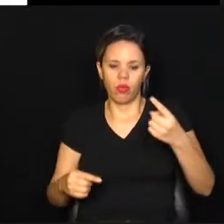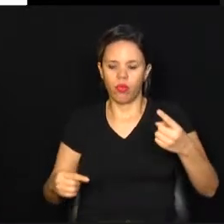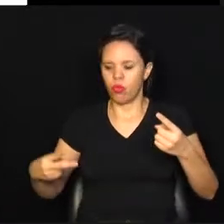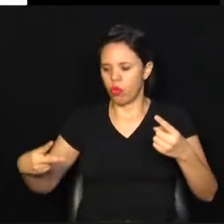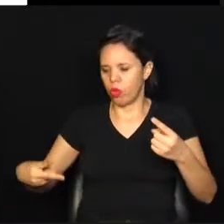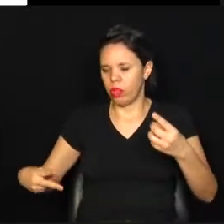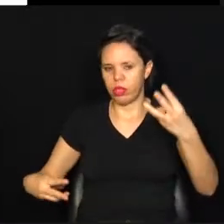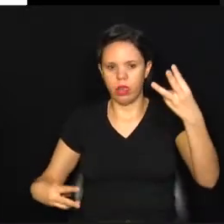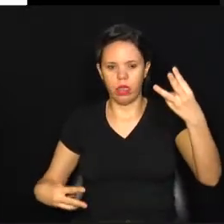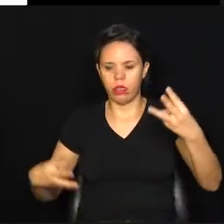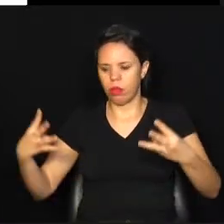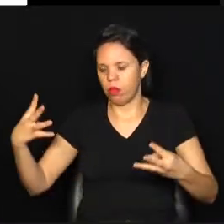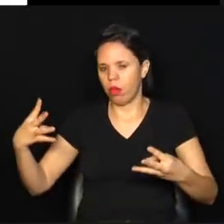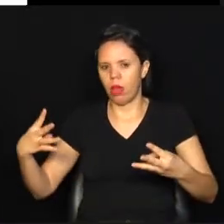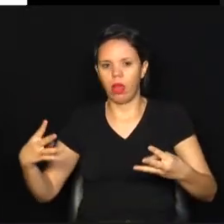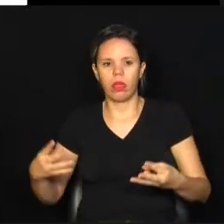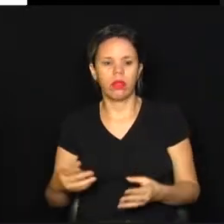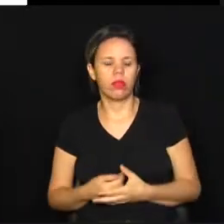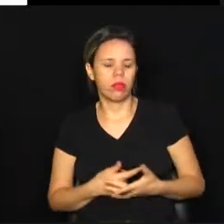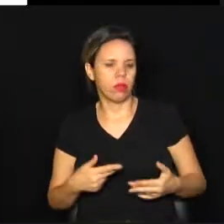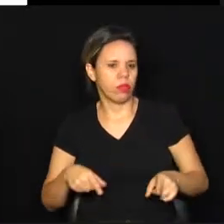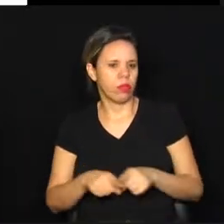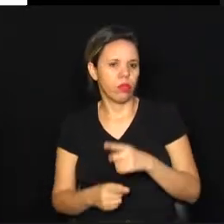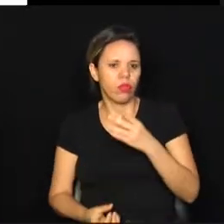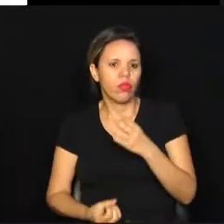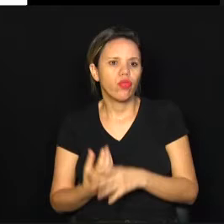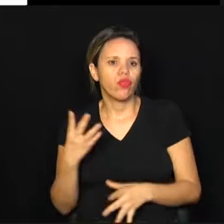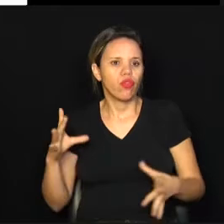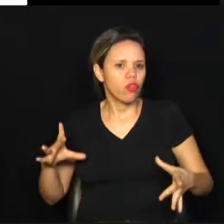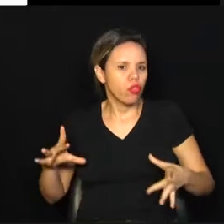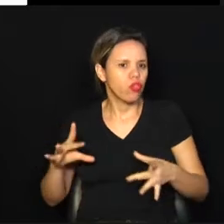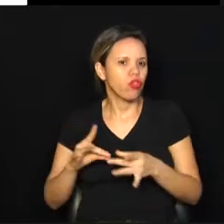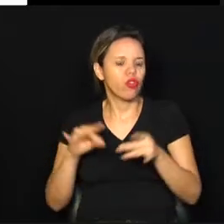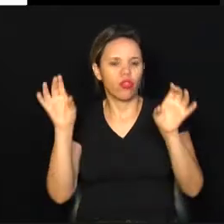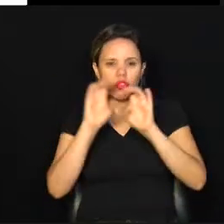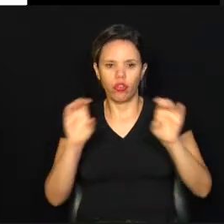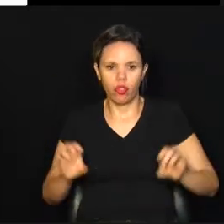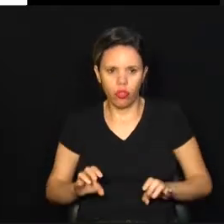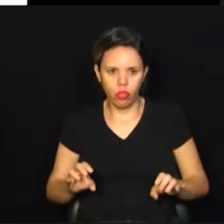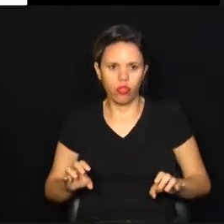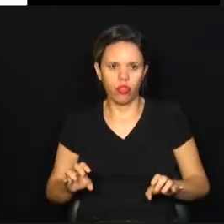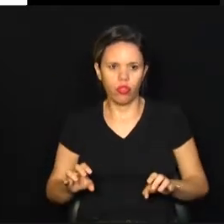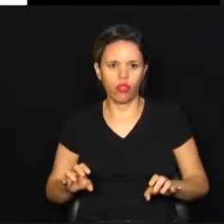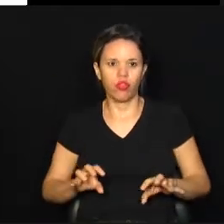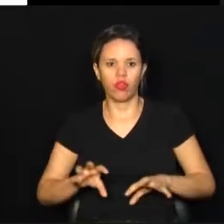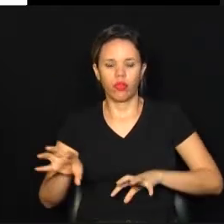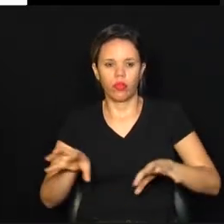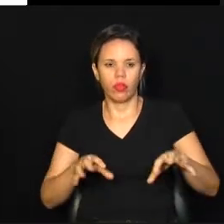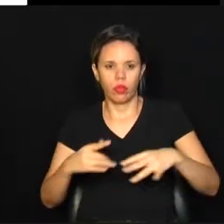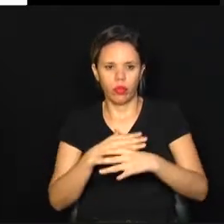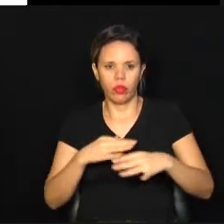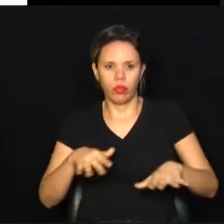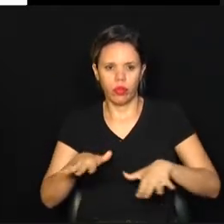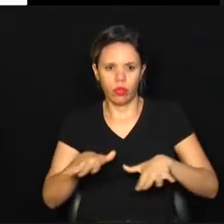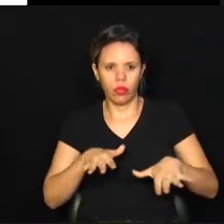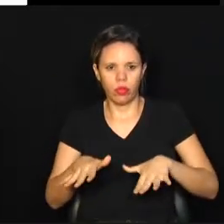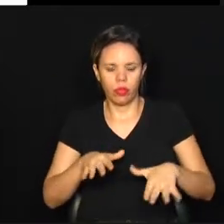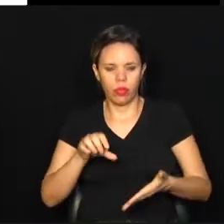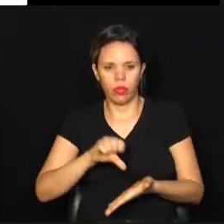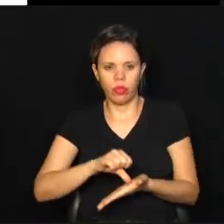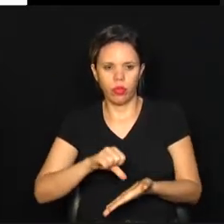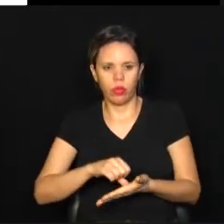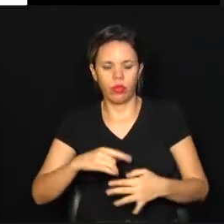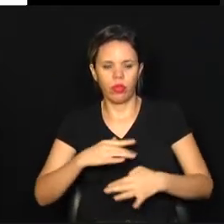alta densidade, criando, então, o corpo dessa estrutura que está amarrada nos eixos de mobilidade, centralidade e